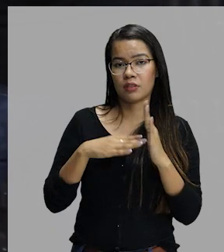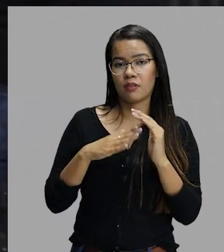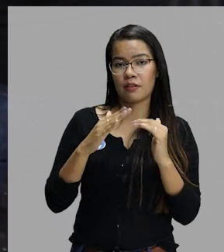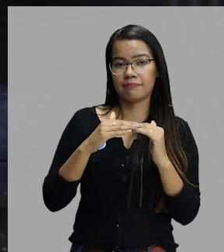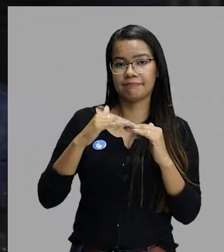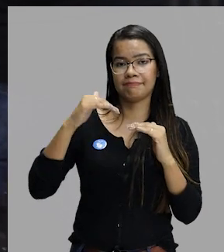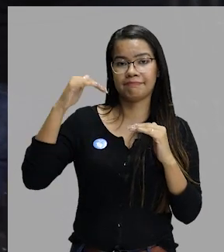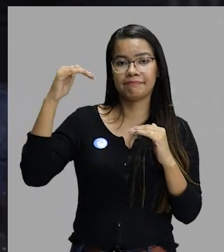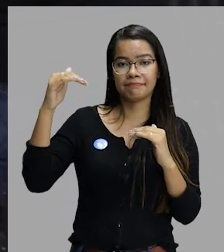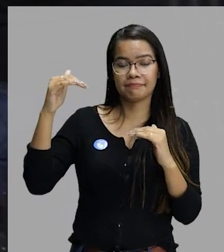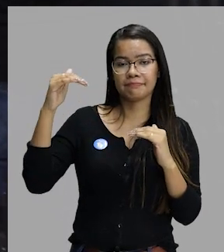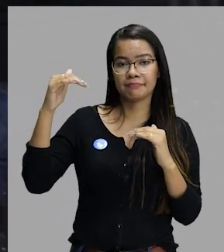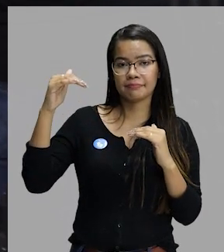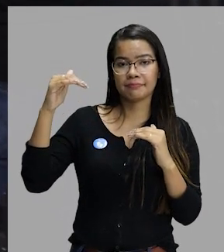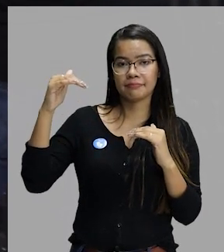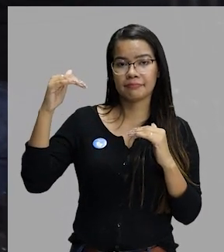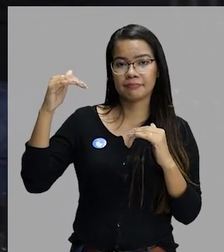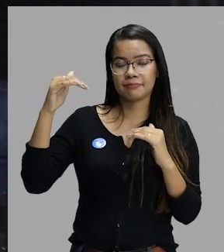função crescente.